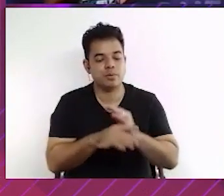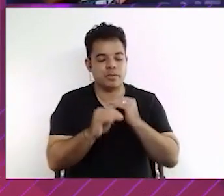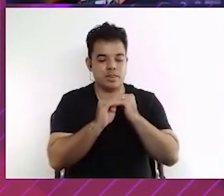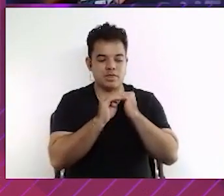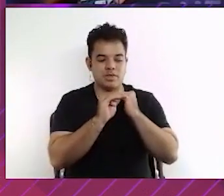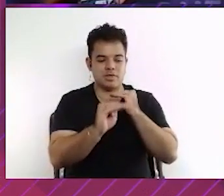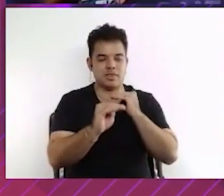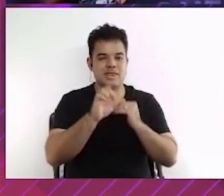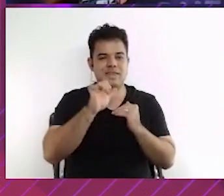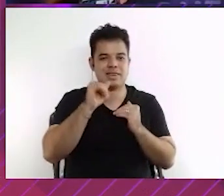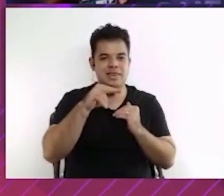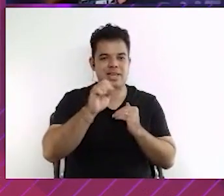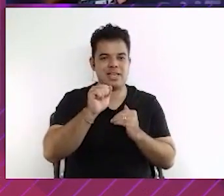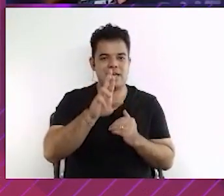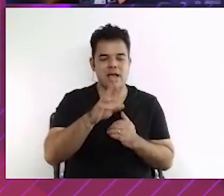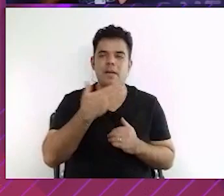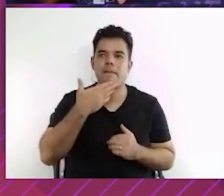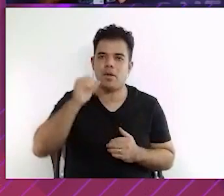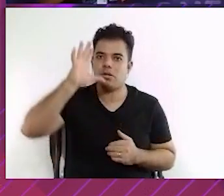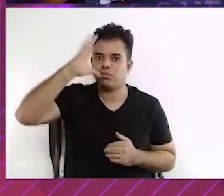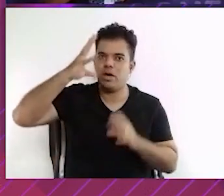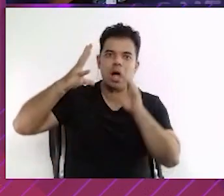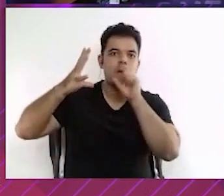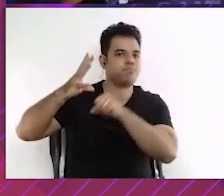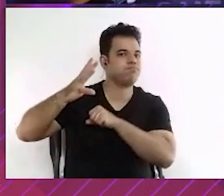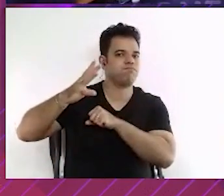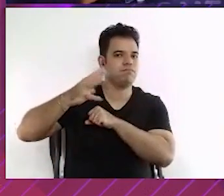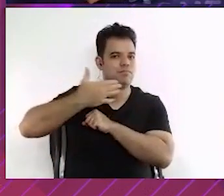mesmo, que ele resolve mais rápido o problema.